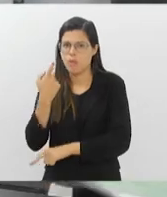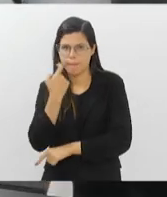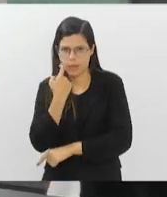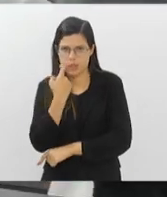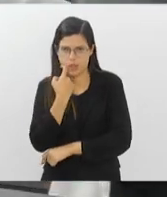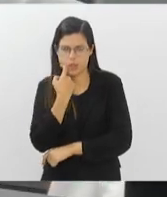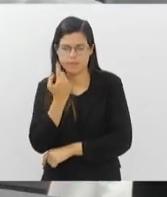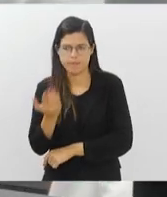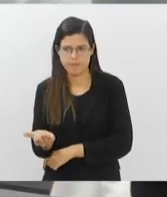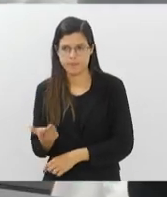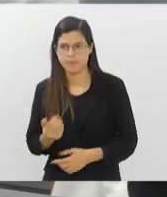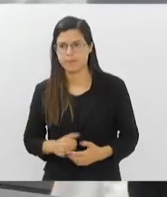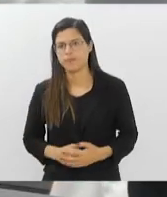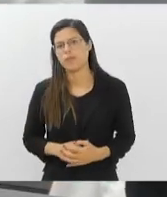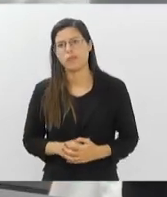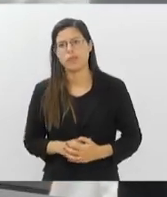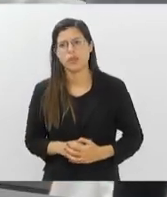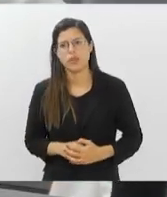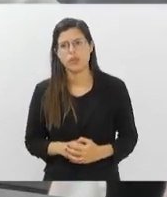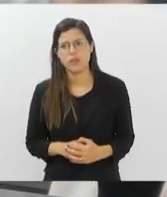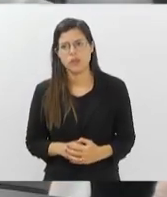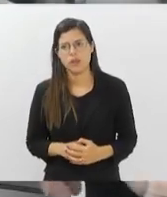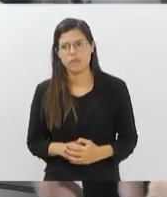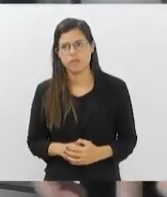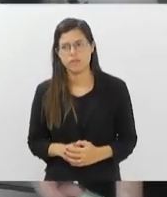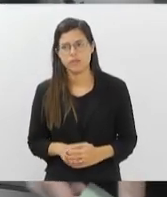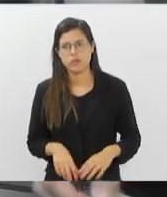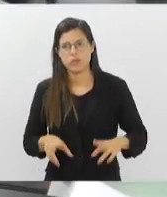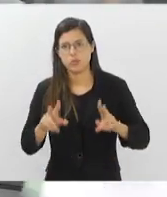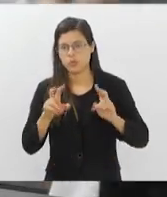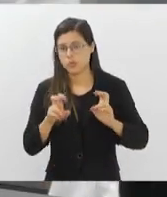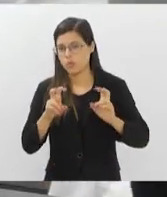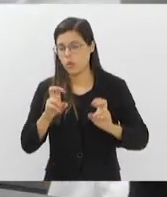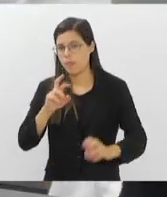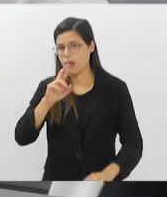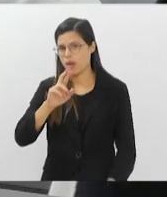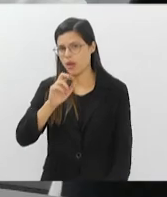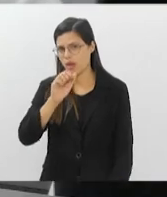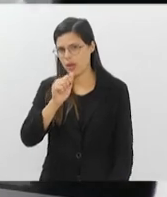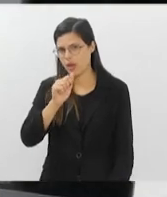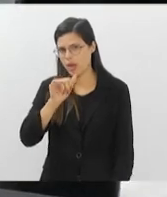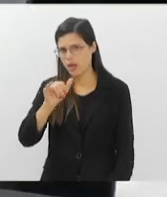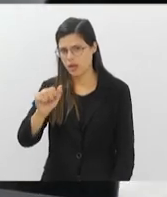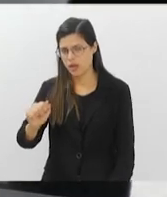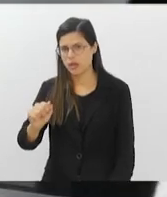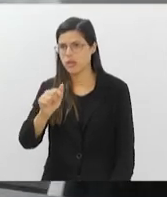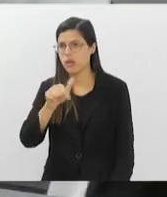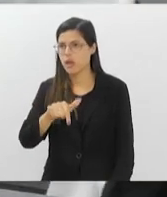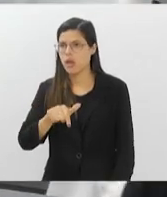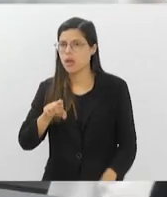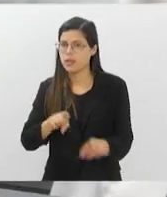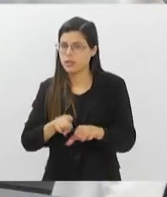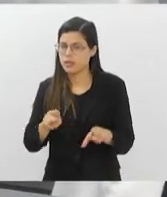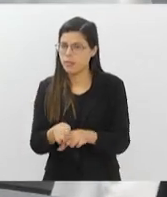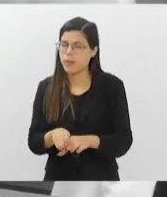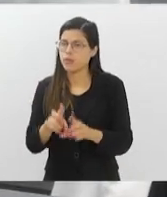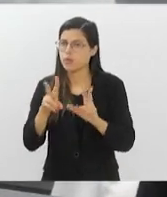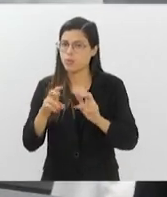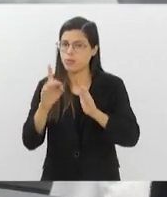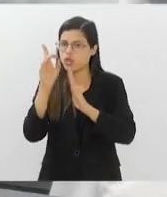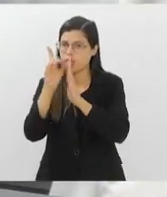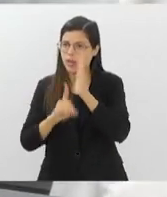E, em relação à raia, é resguardar o direito à saúde. Mas o deputado Luiz